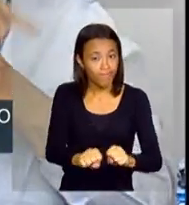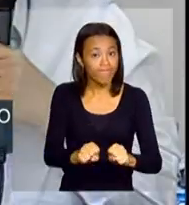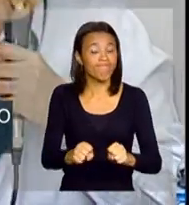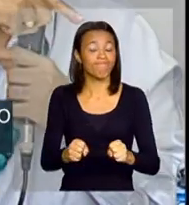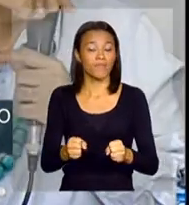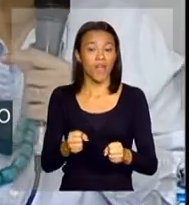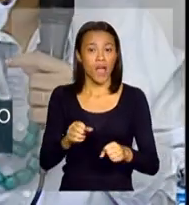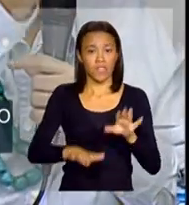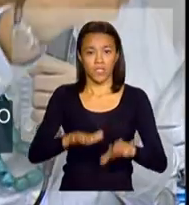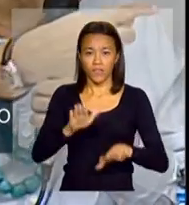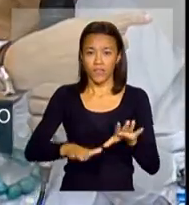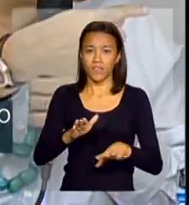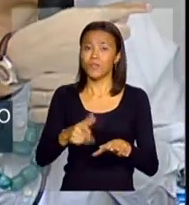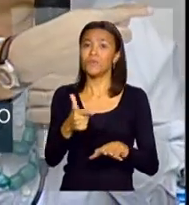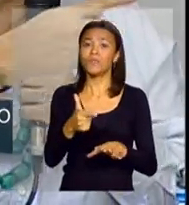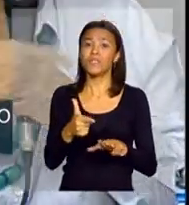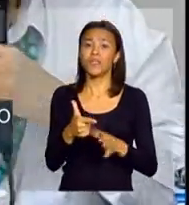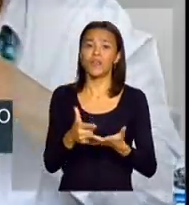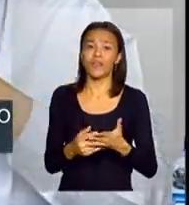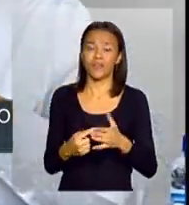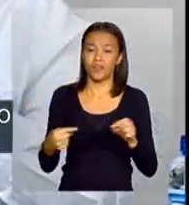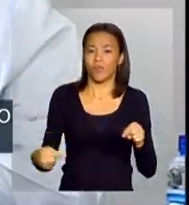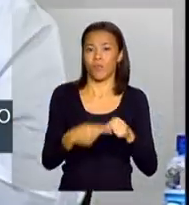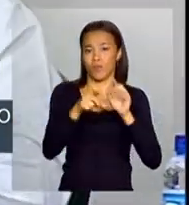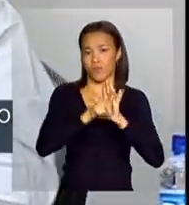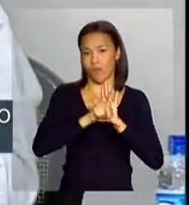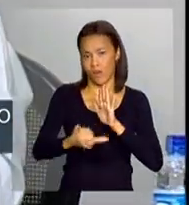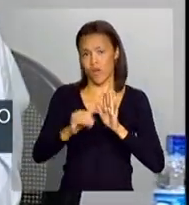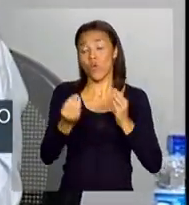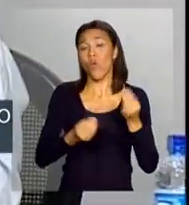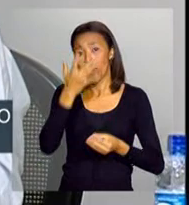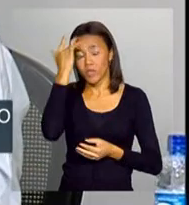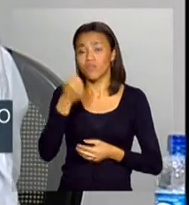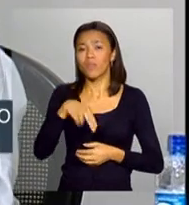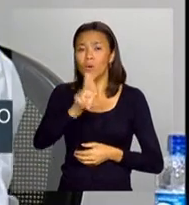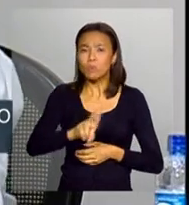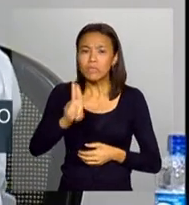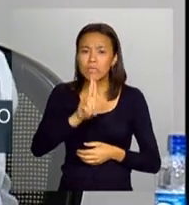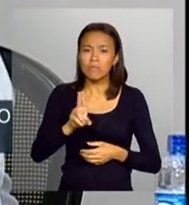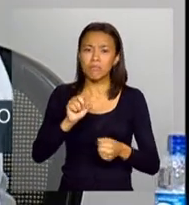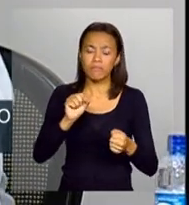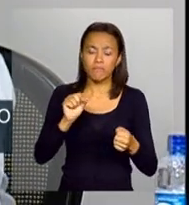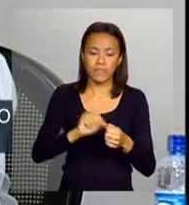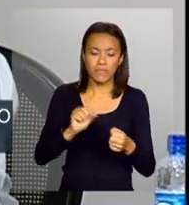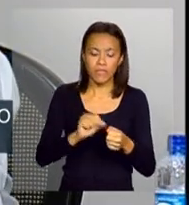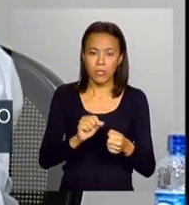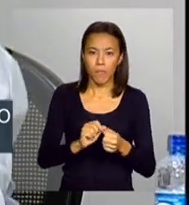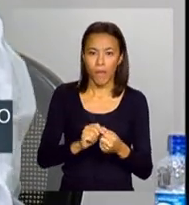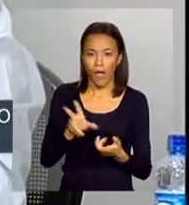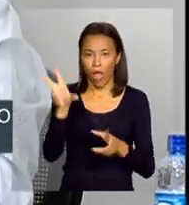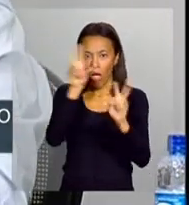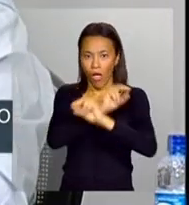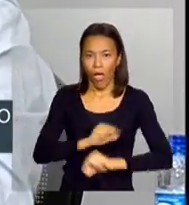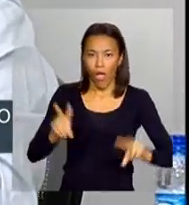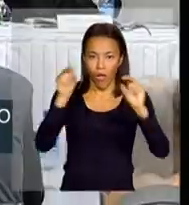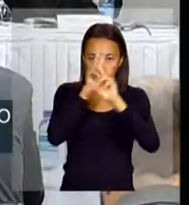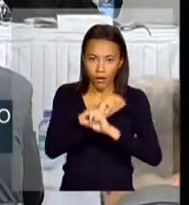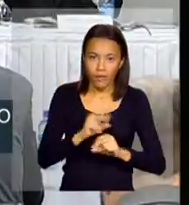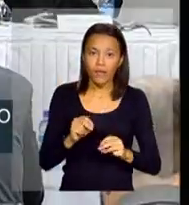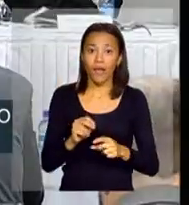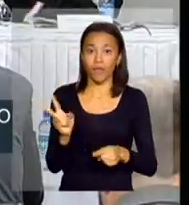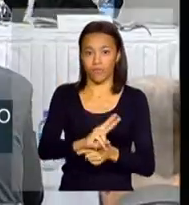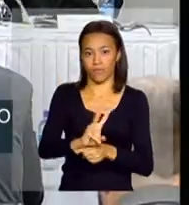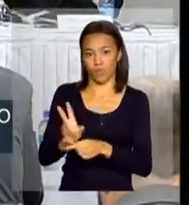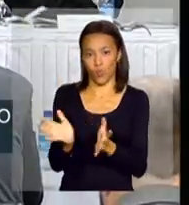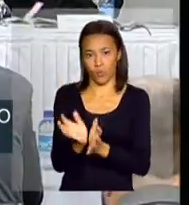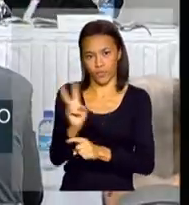tem, muitas vezes, base legal. É como a pessoa está sendo usada, está fazendo um mecanismo para driblar a fiscalização e driblar a moratória. Porque a